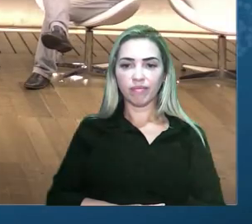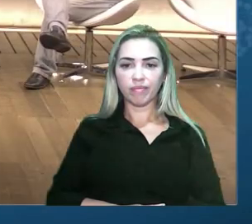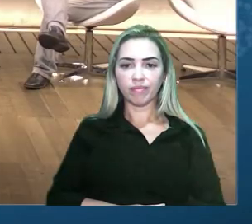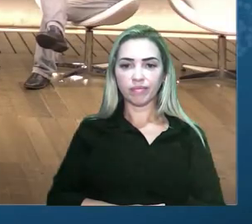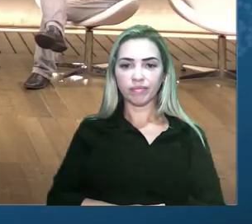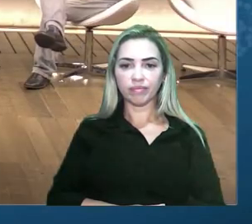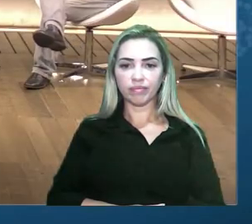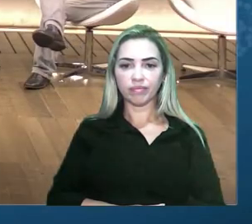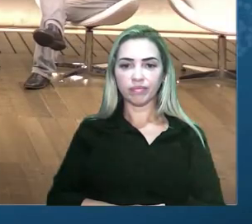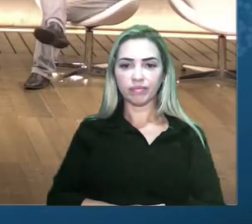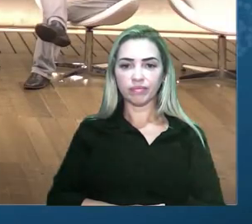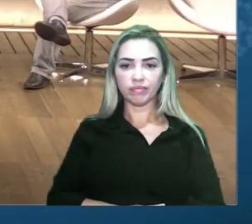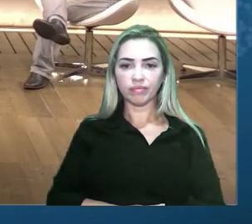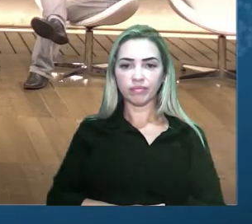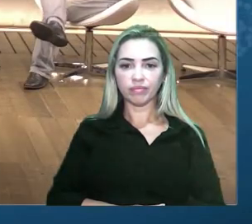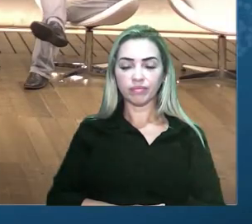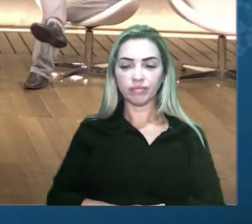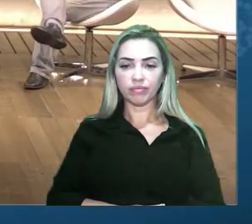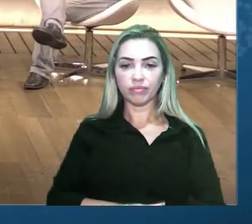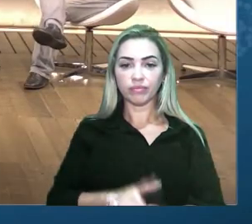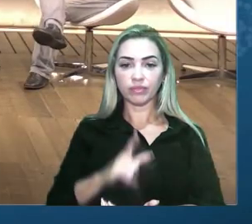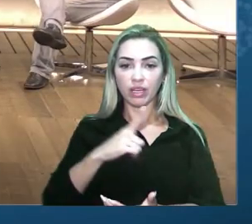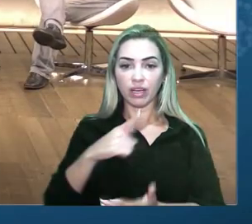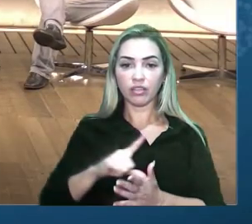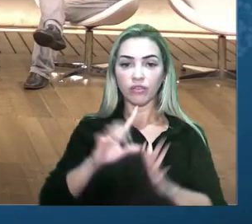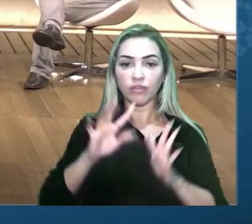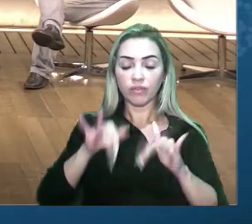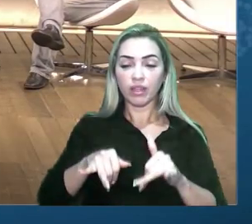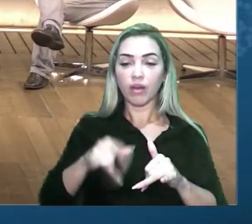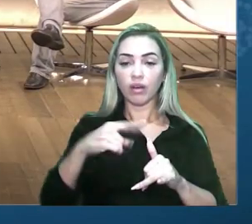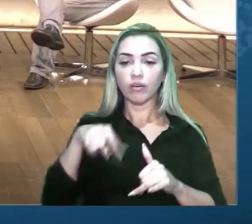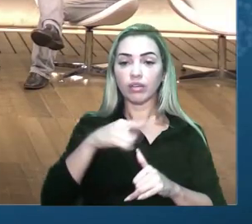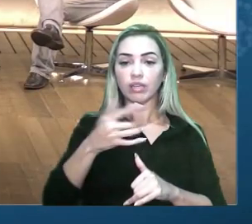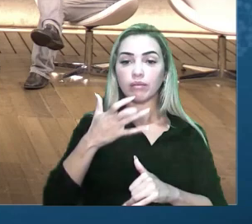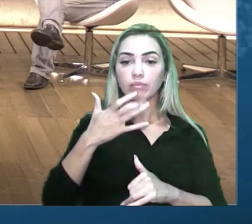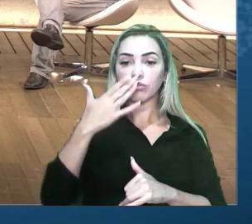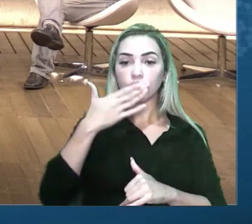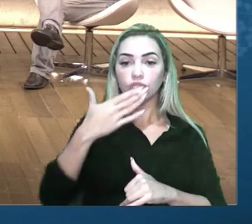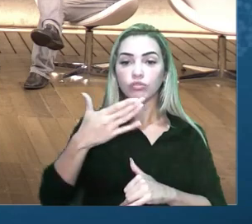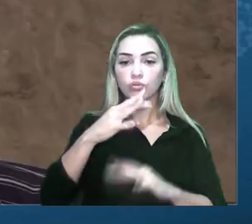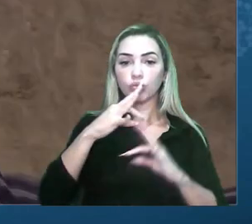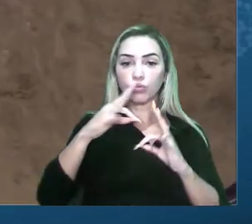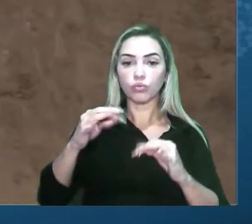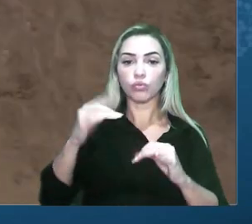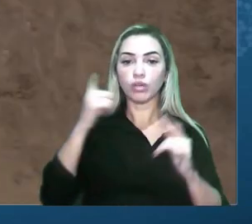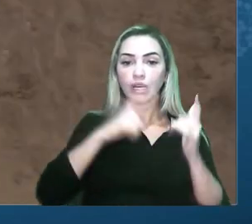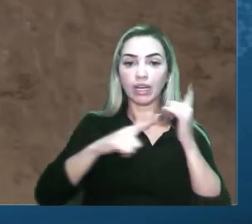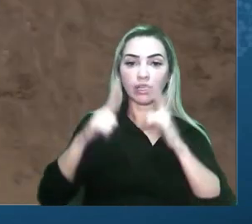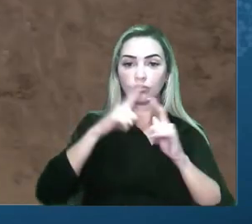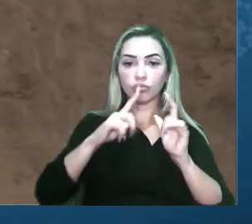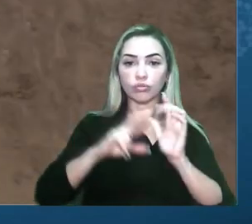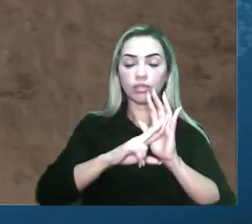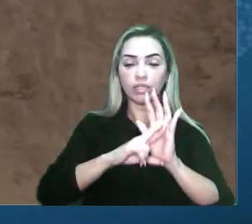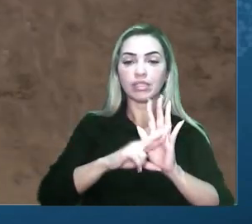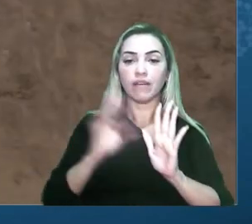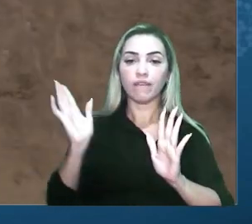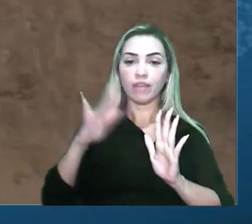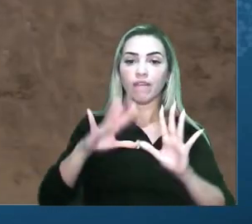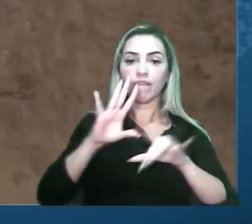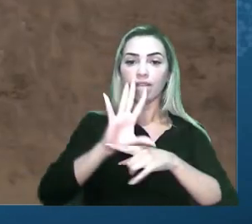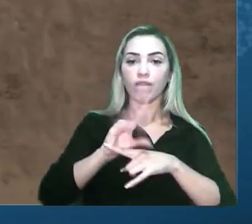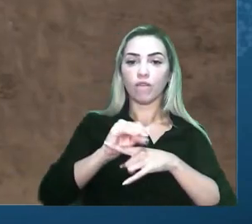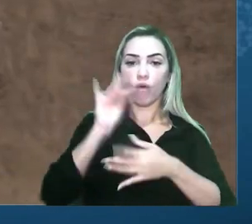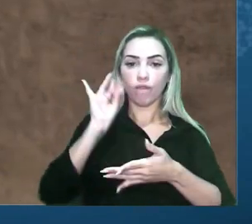Eu pedi para ela ficar aqui, porque antes da gente terminar, eu queria pedir a todas as ganhadoras dos prêmios, os representantes, que viessem aqui para fazer uma